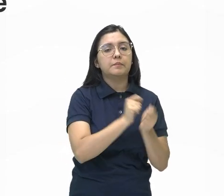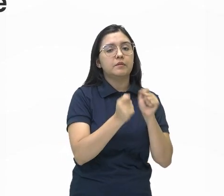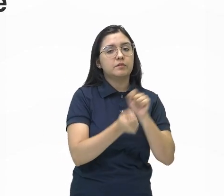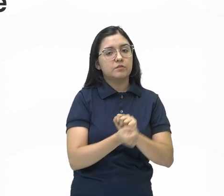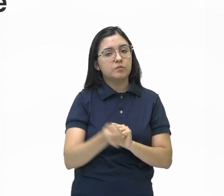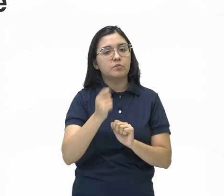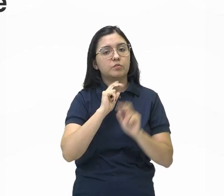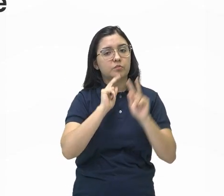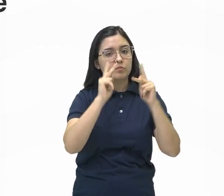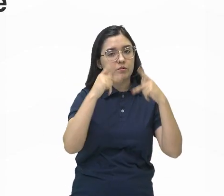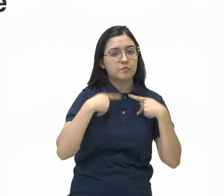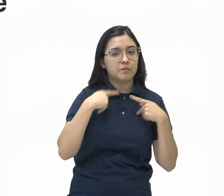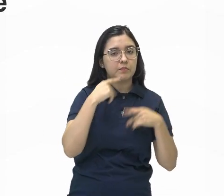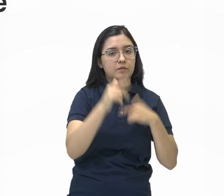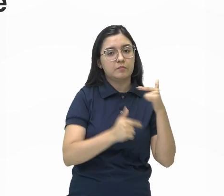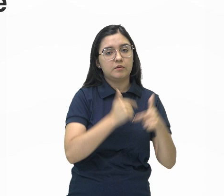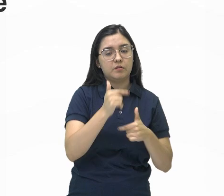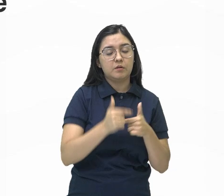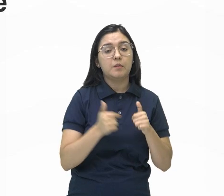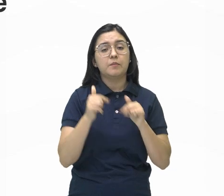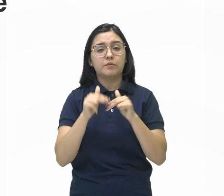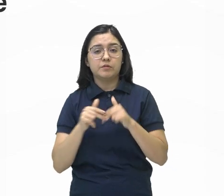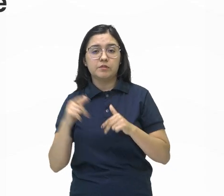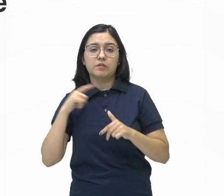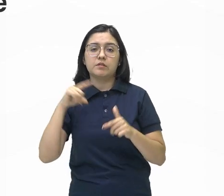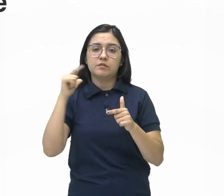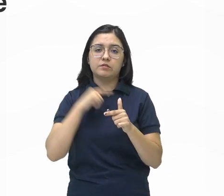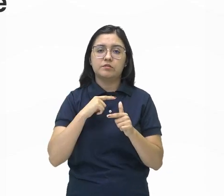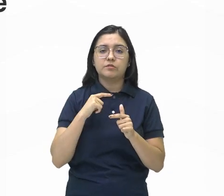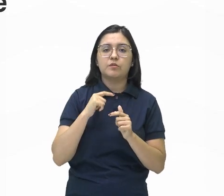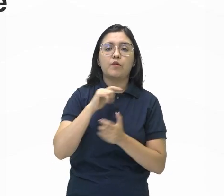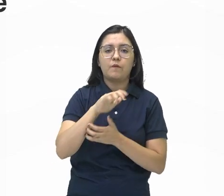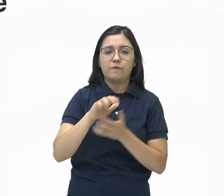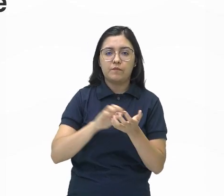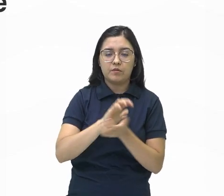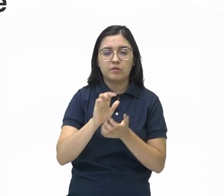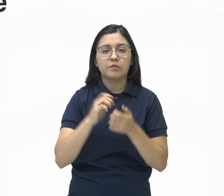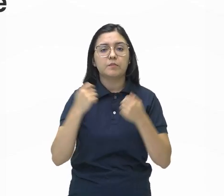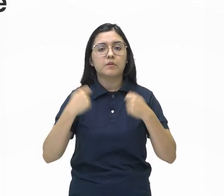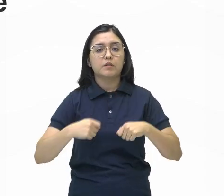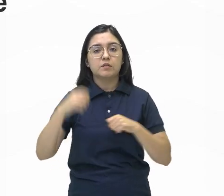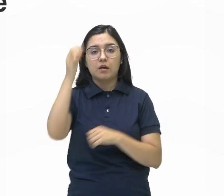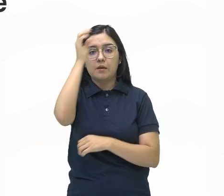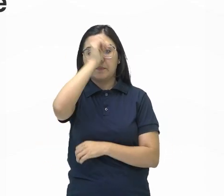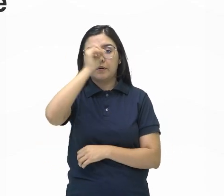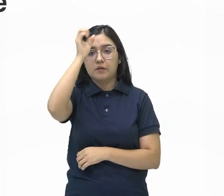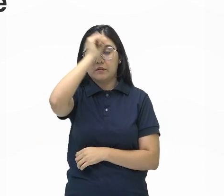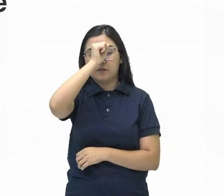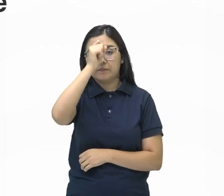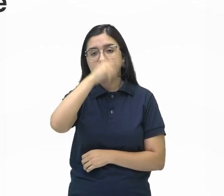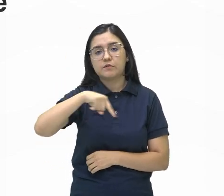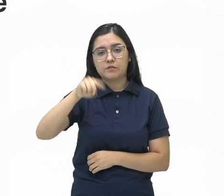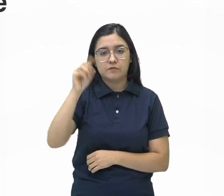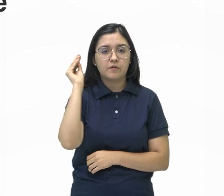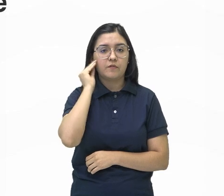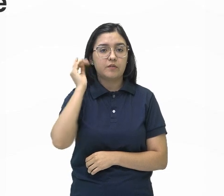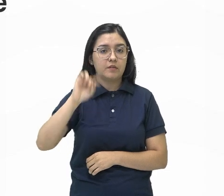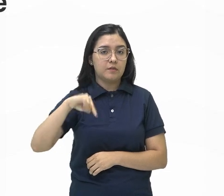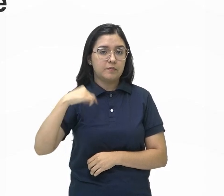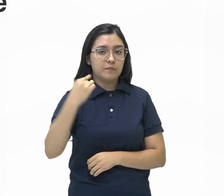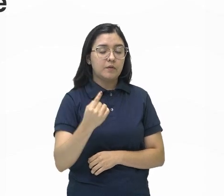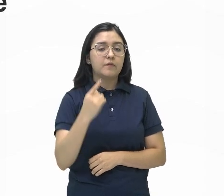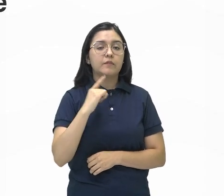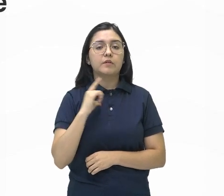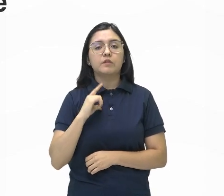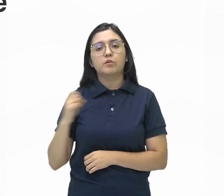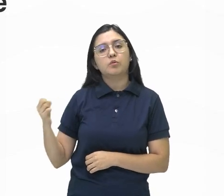trabalho. É por isso que há esses conflitos, né? E tem que aprender. Isso nós vamos ver depois, vai surgir